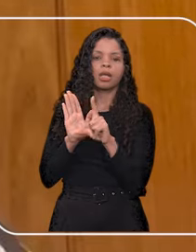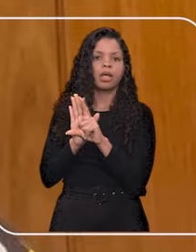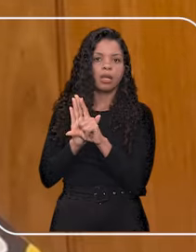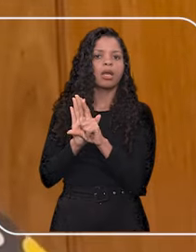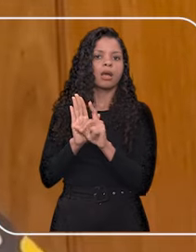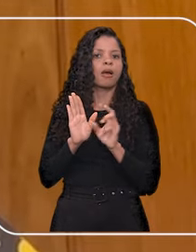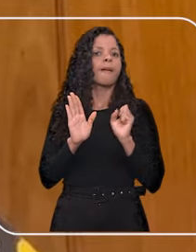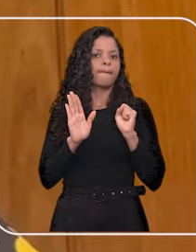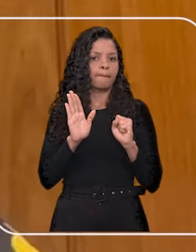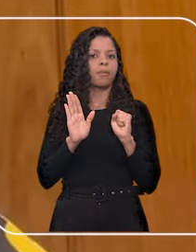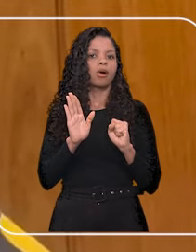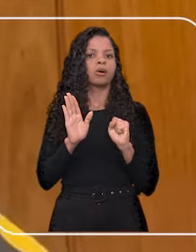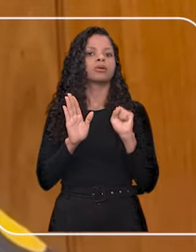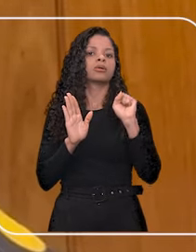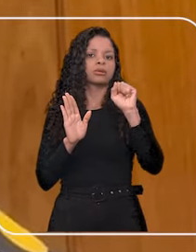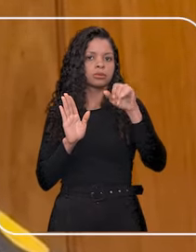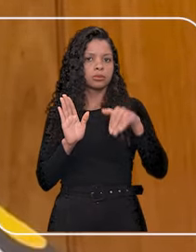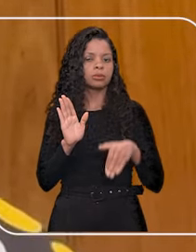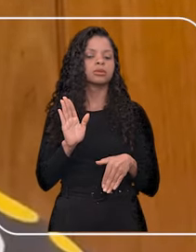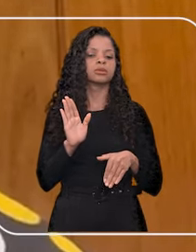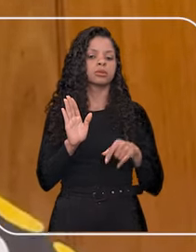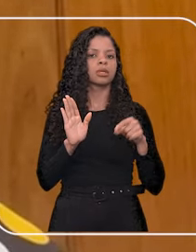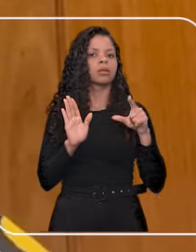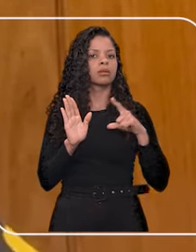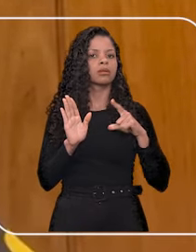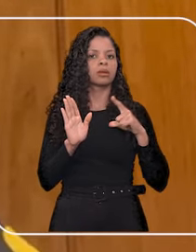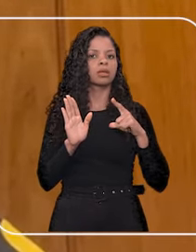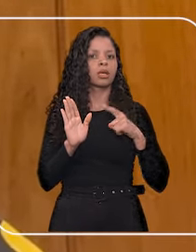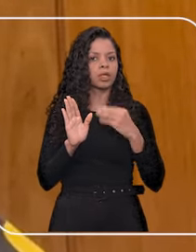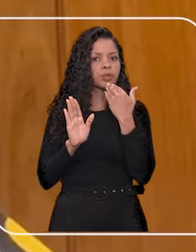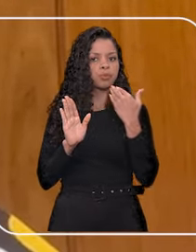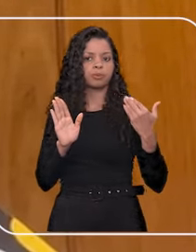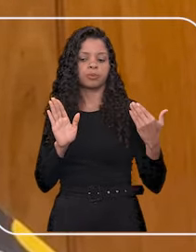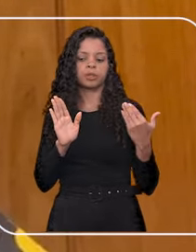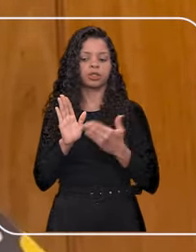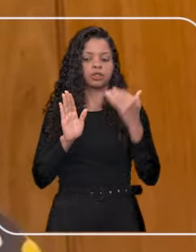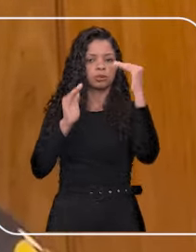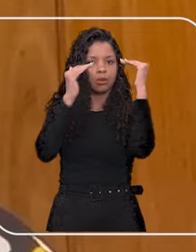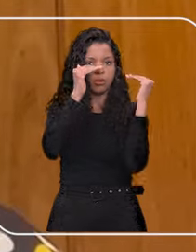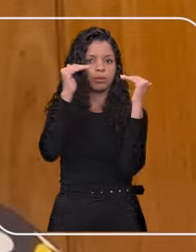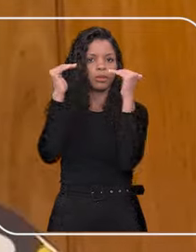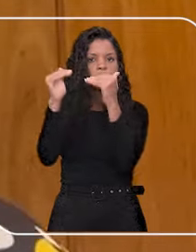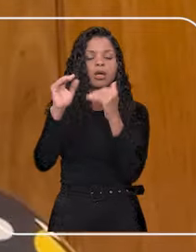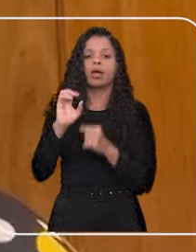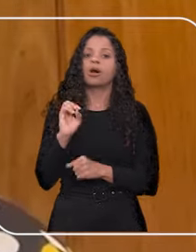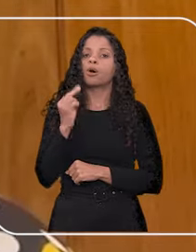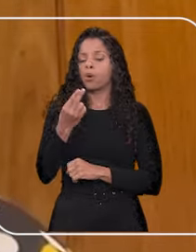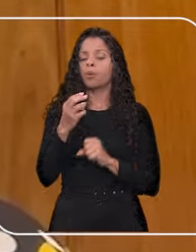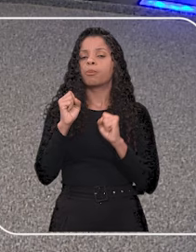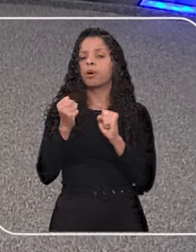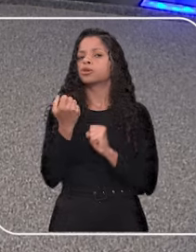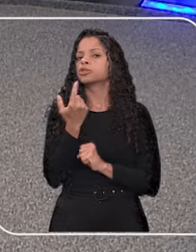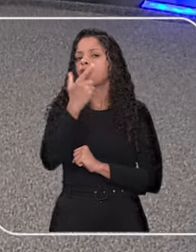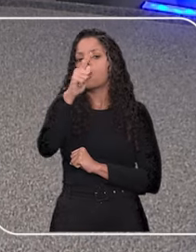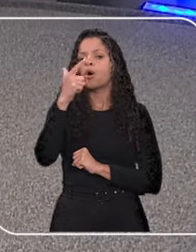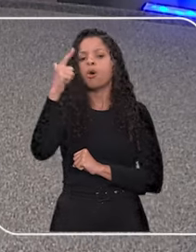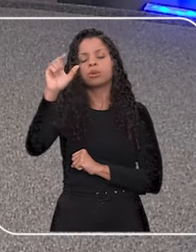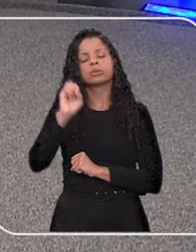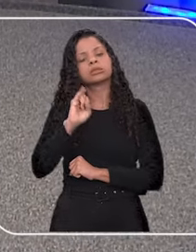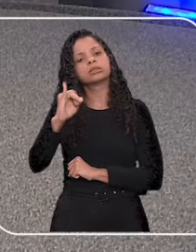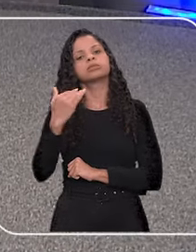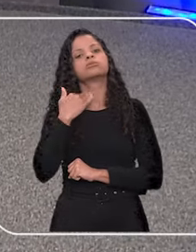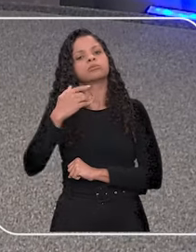exaurem elas podem ser aplicadas naquela medida e também podem ser aplicadas outras quando o